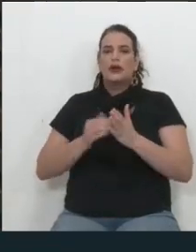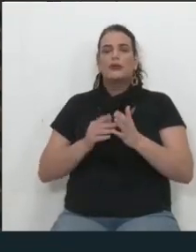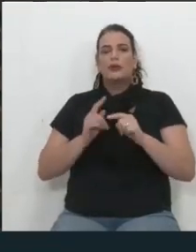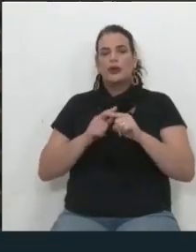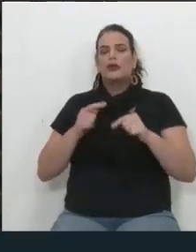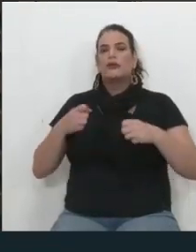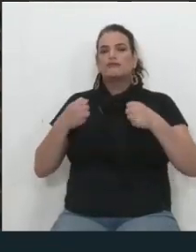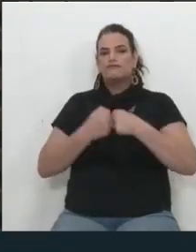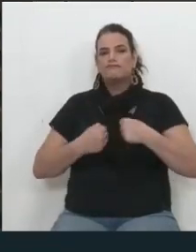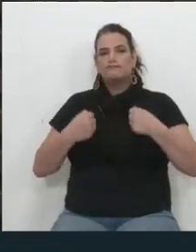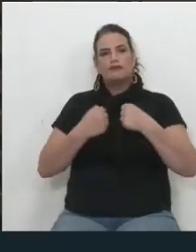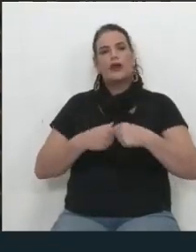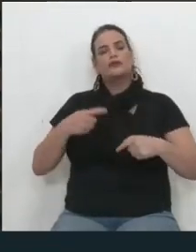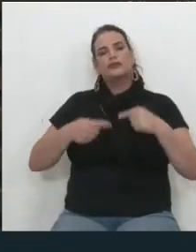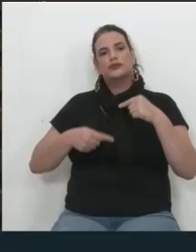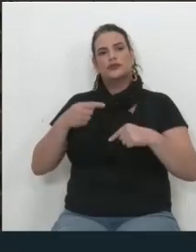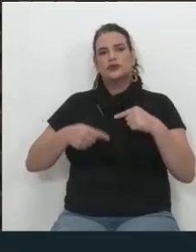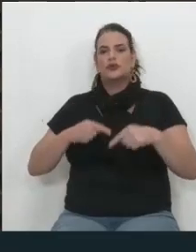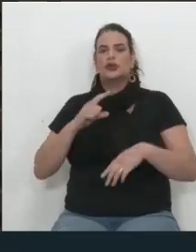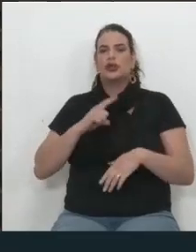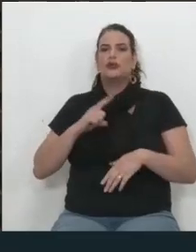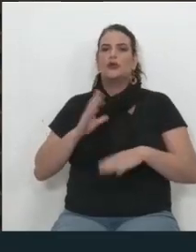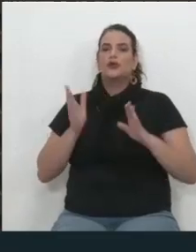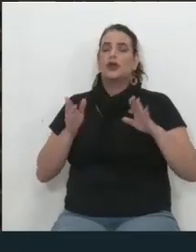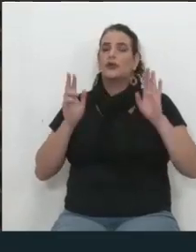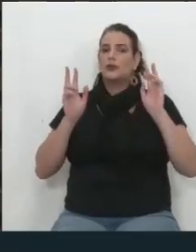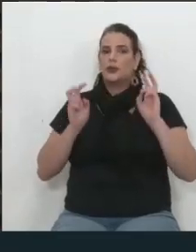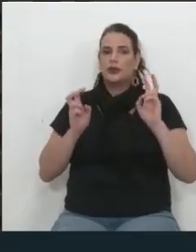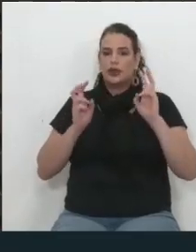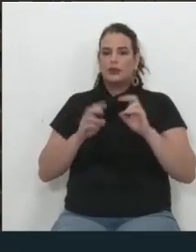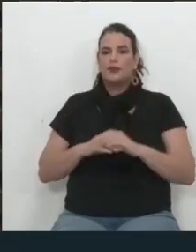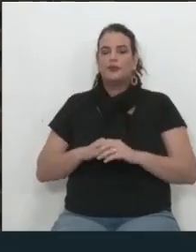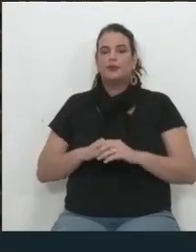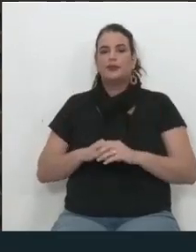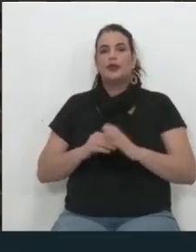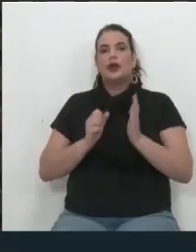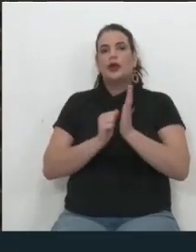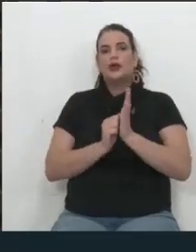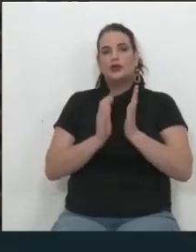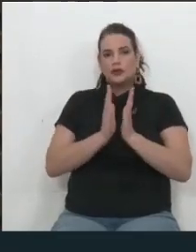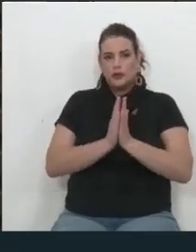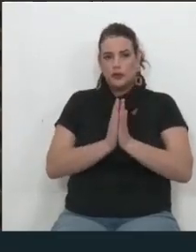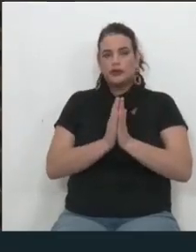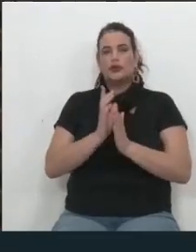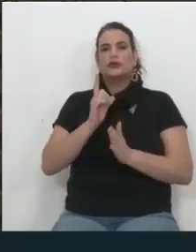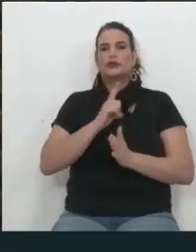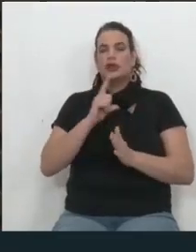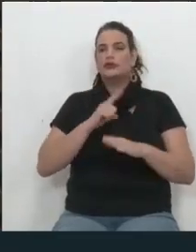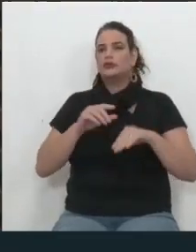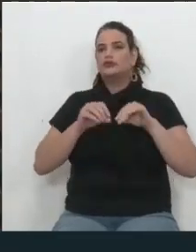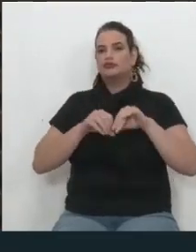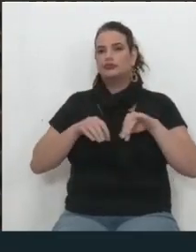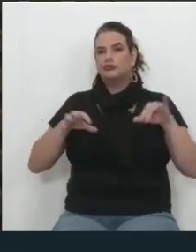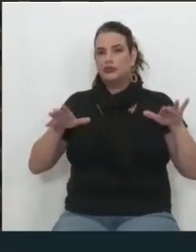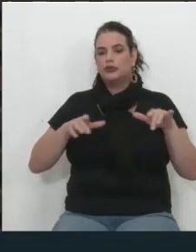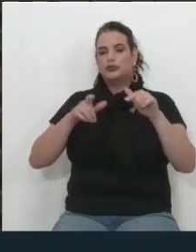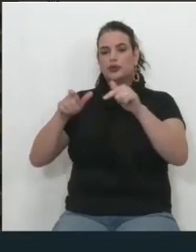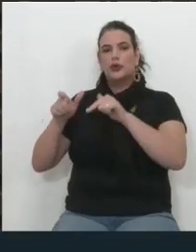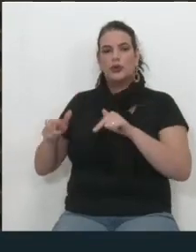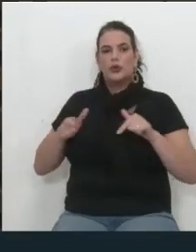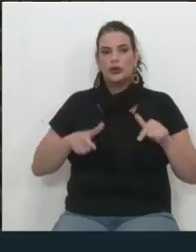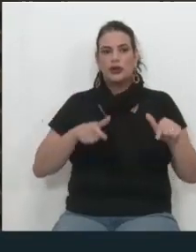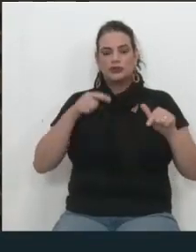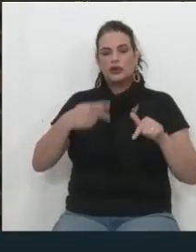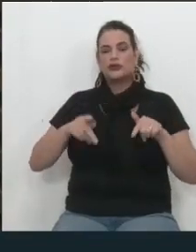que teve nesta casa, com relação às multas de trânsito esparramadas pelos diversos cantos da cidade